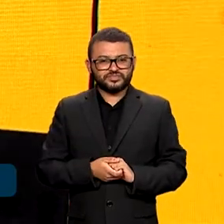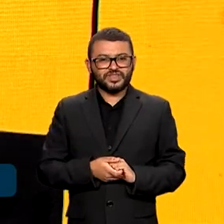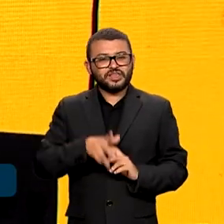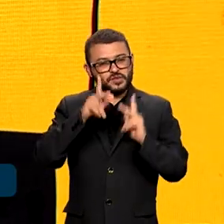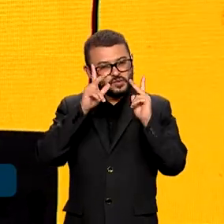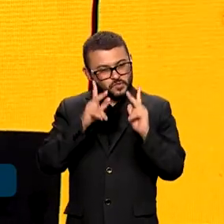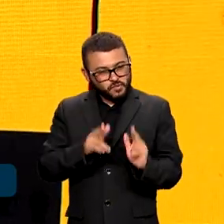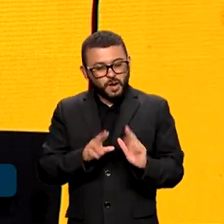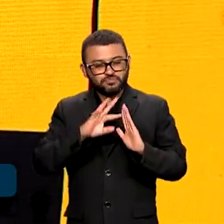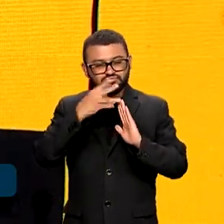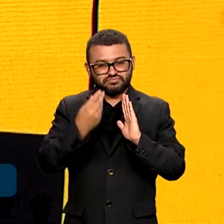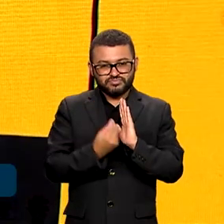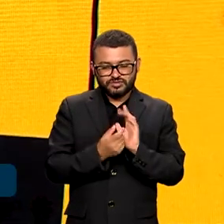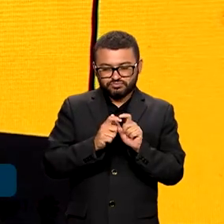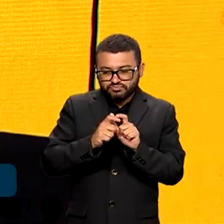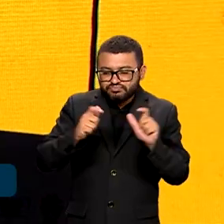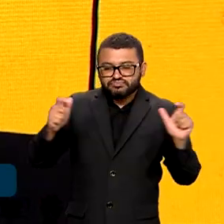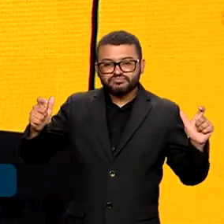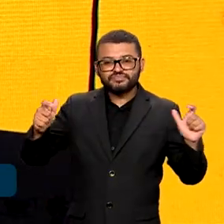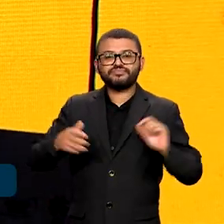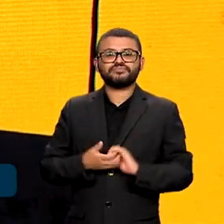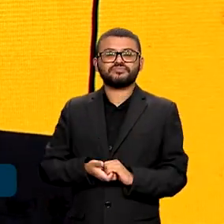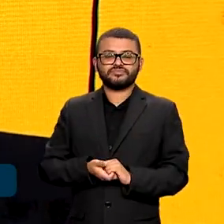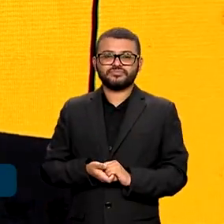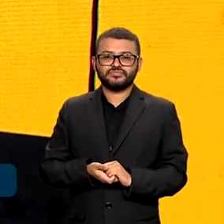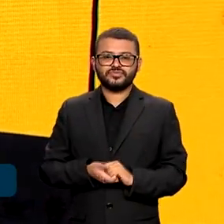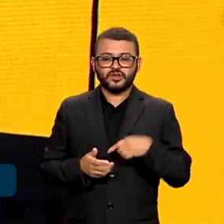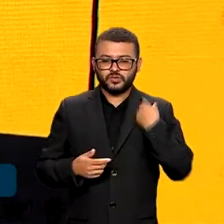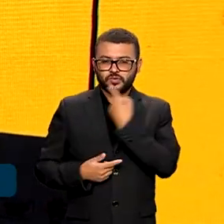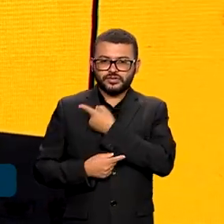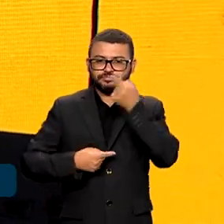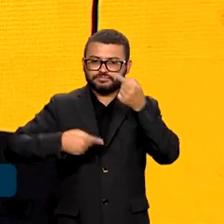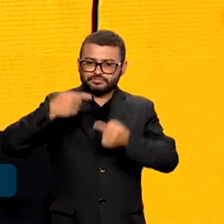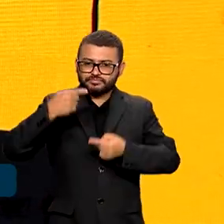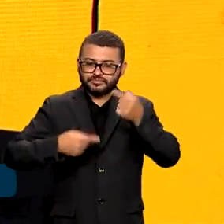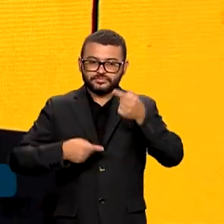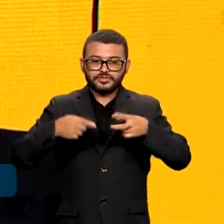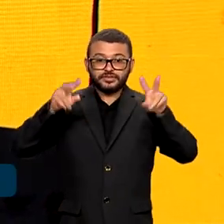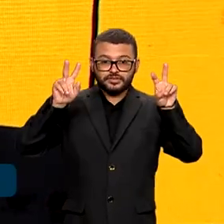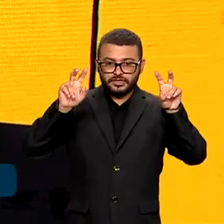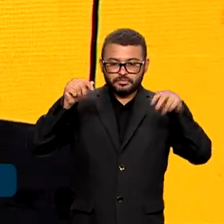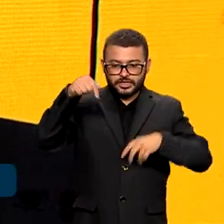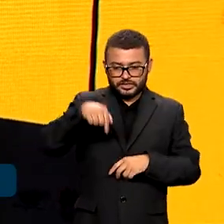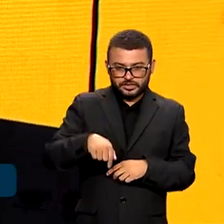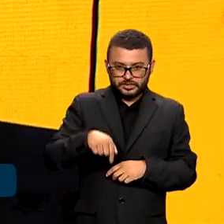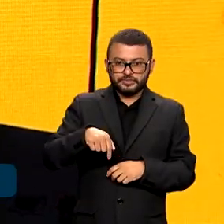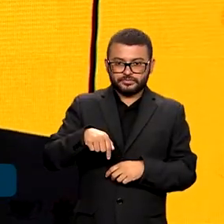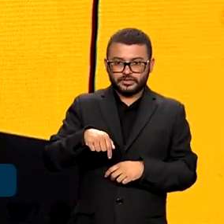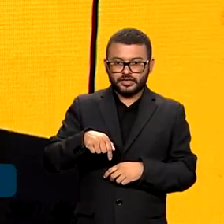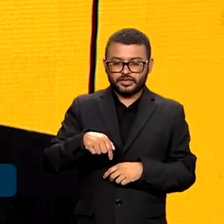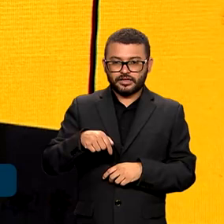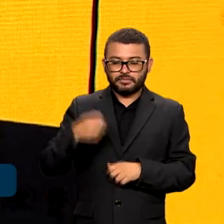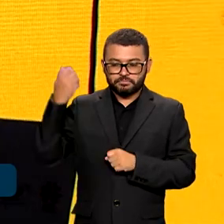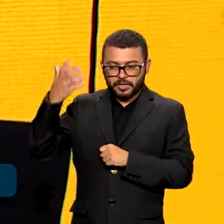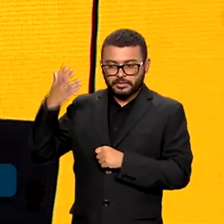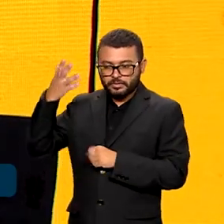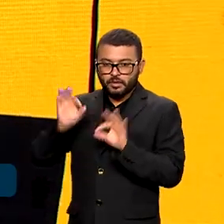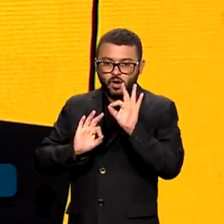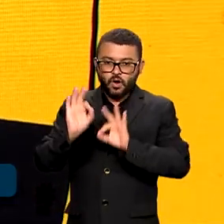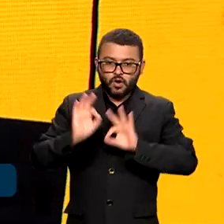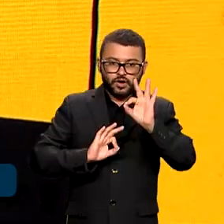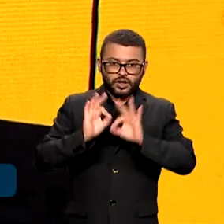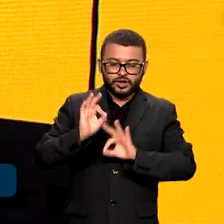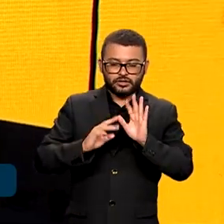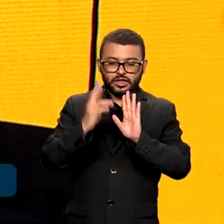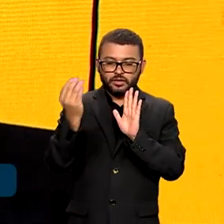da Amazônia. E esse debate que vai ser tratado aqui será organizado